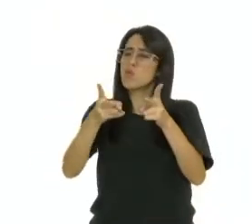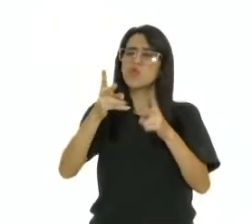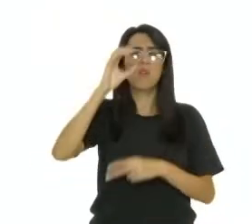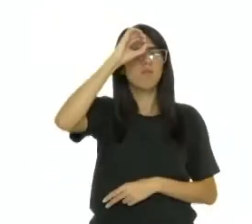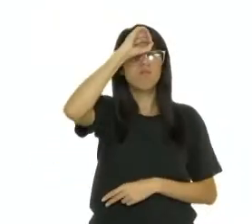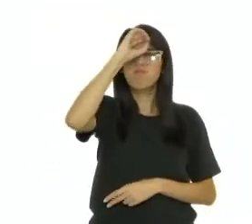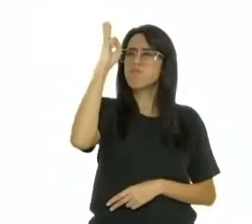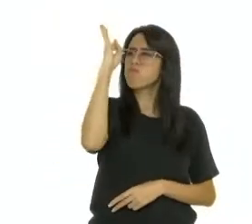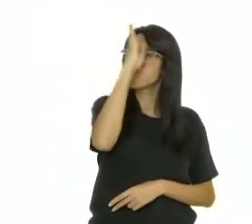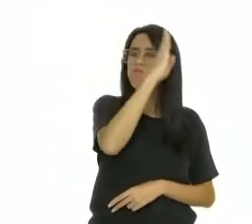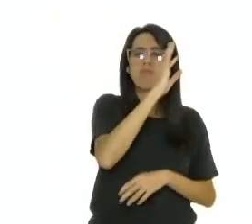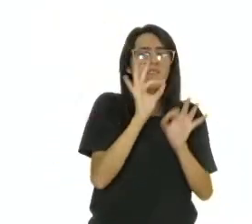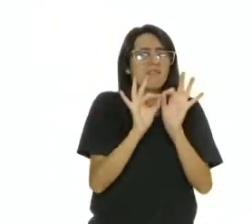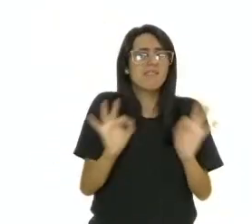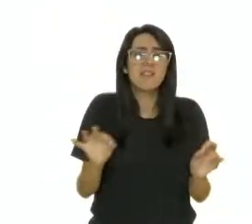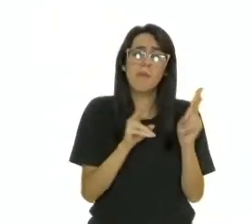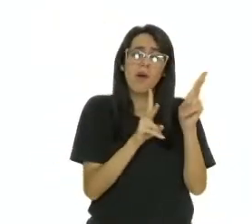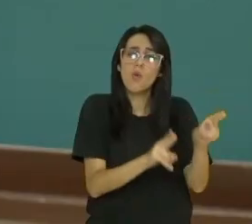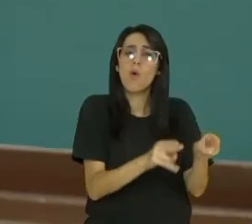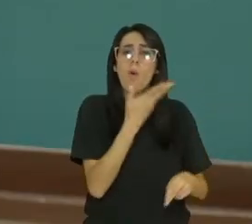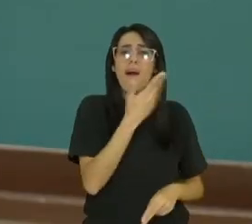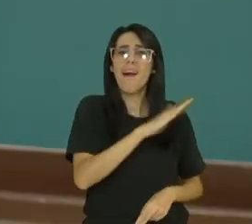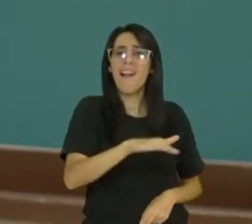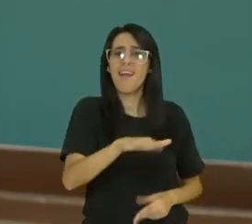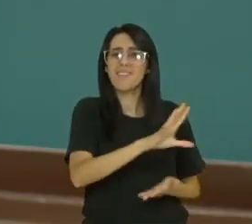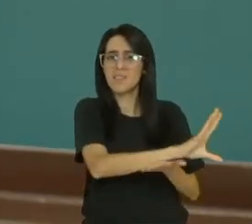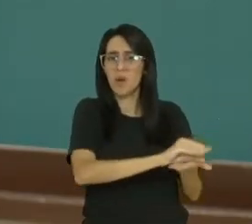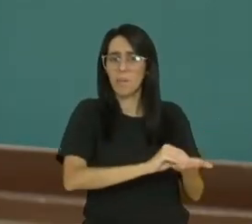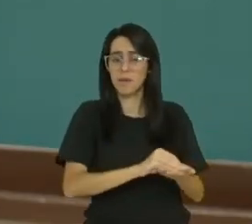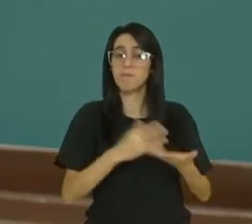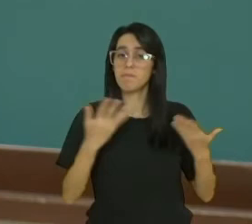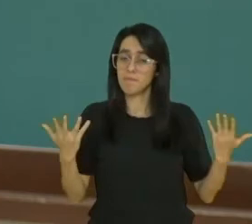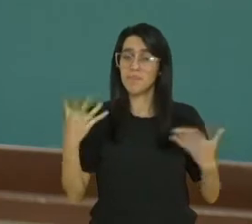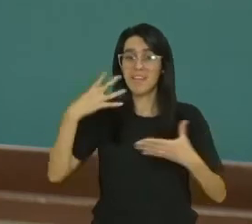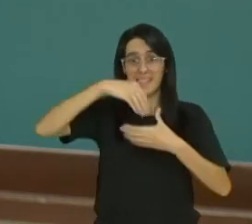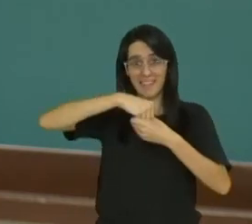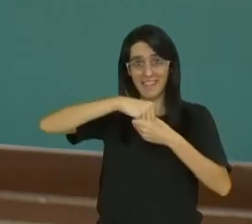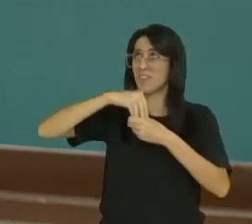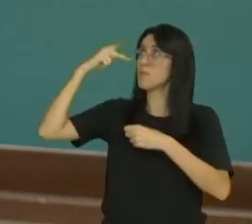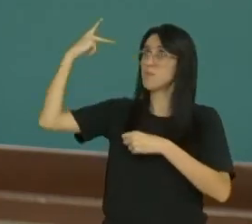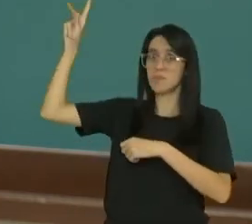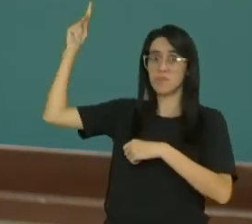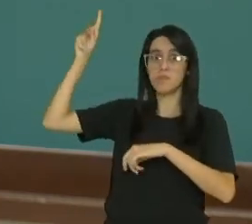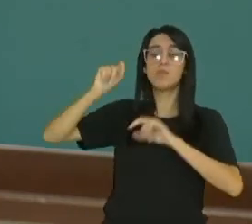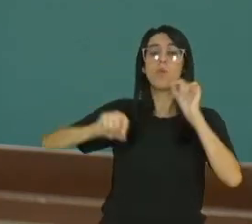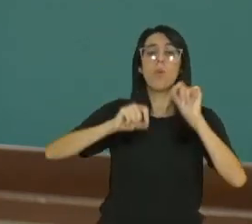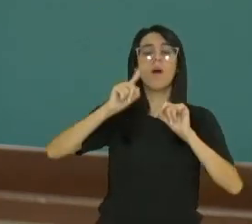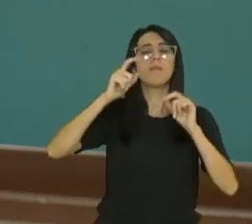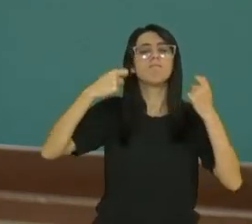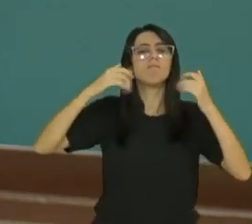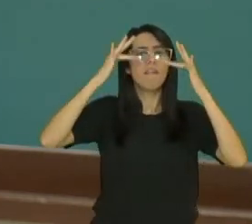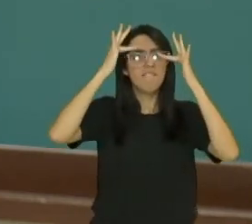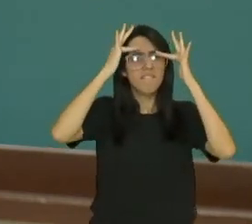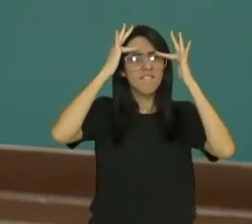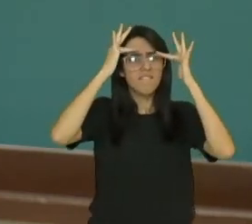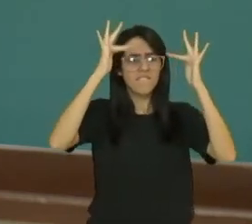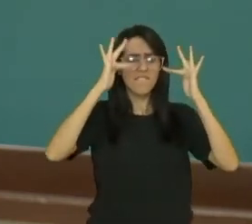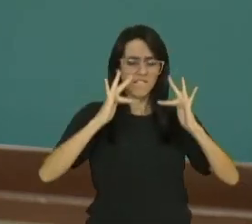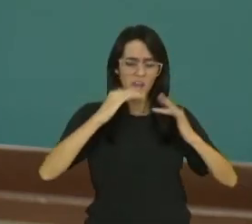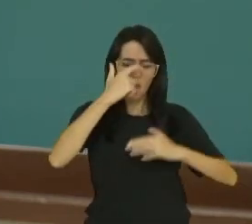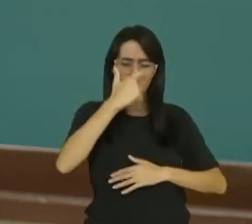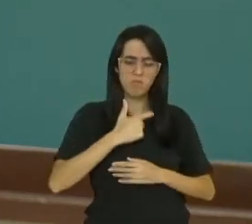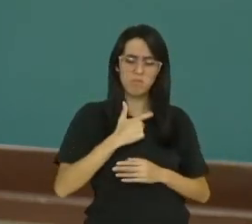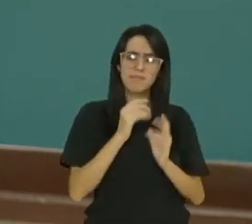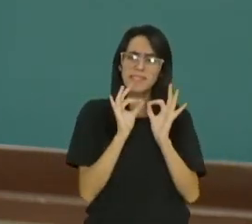como as crianças. Então, dentro do taoísmo, o importante era se permanecer fiel à própria